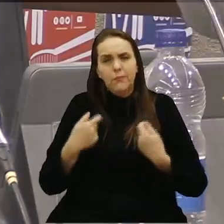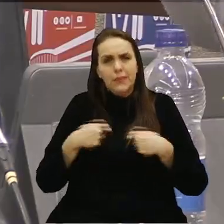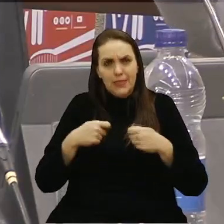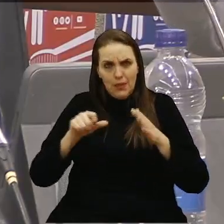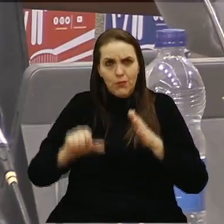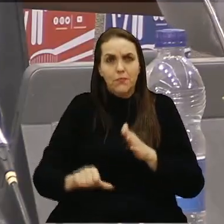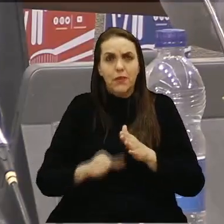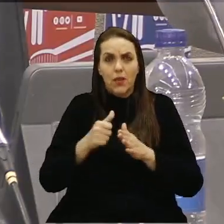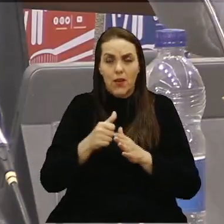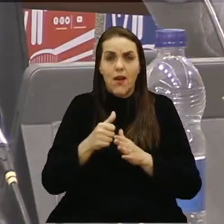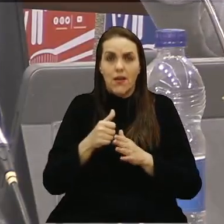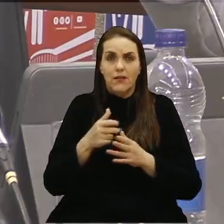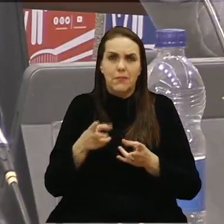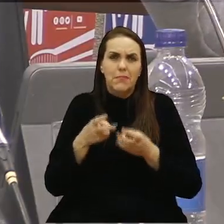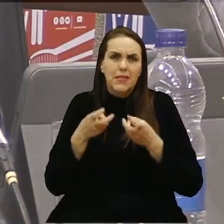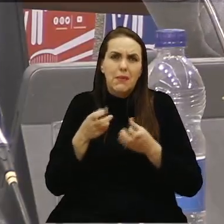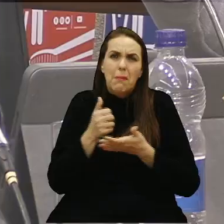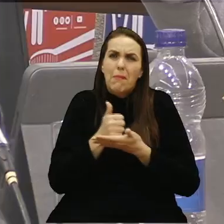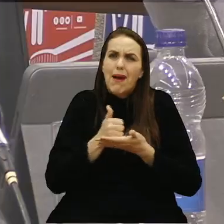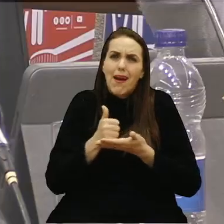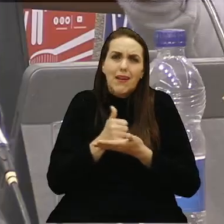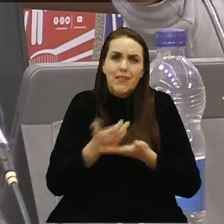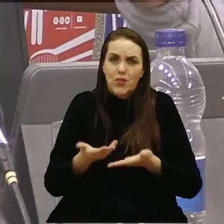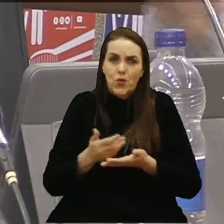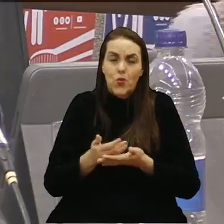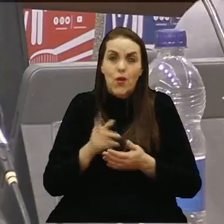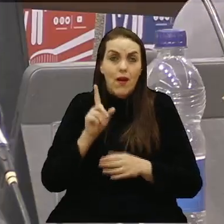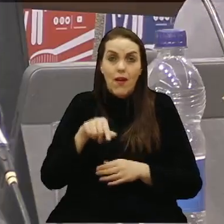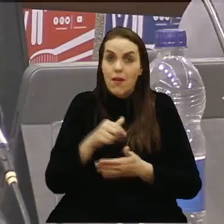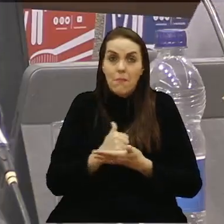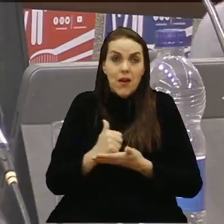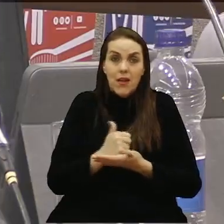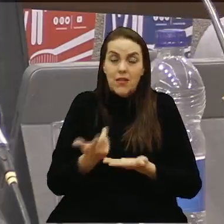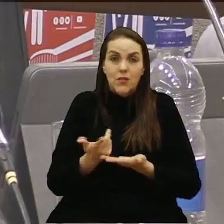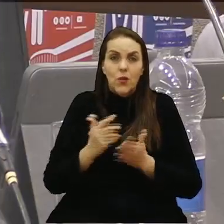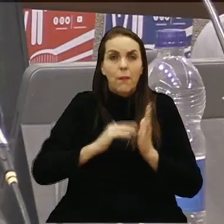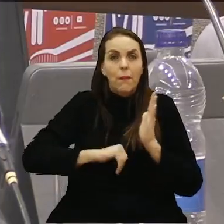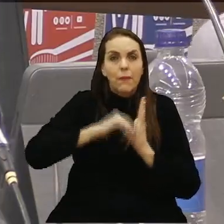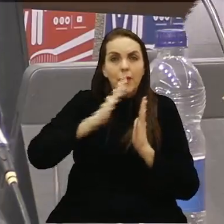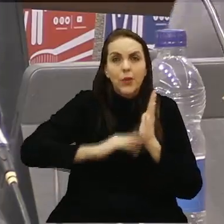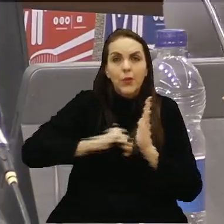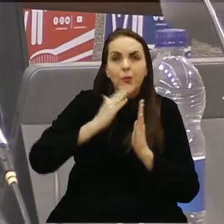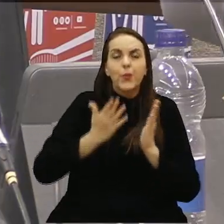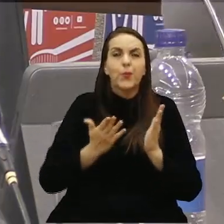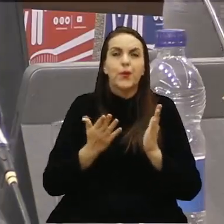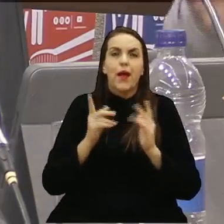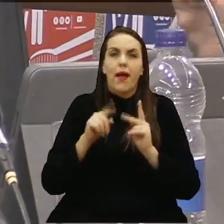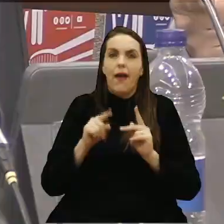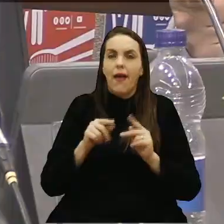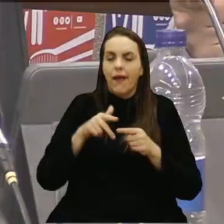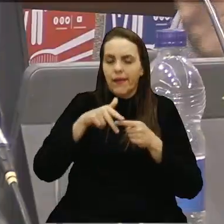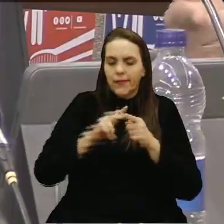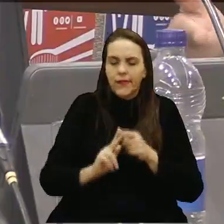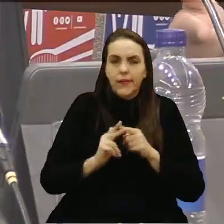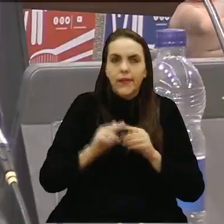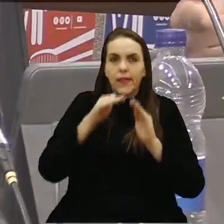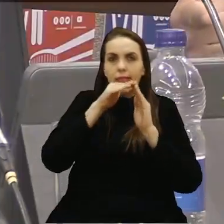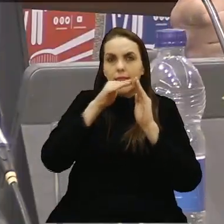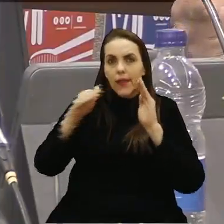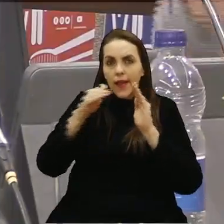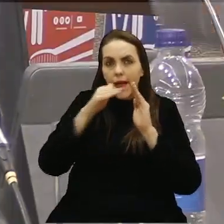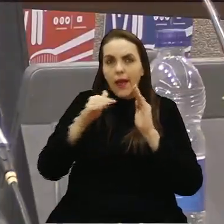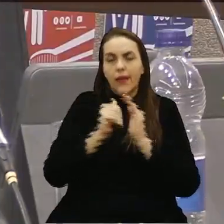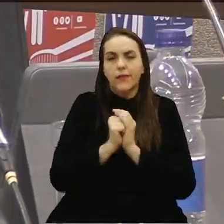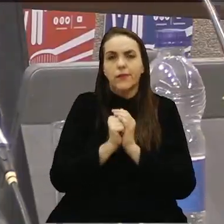melhoria. E veja, é o básico. É o básico. É uma pintura, é o conserto do telhado para não